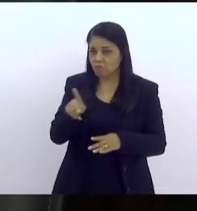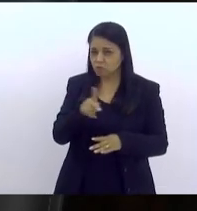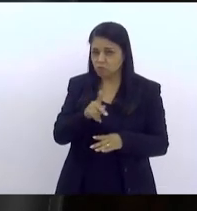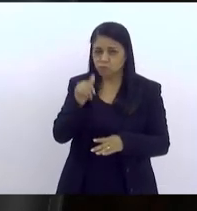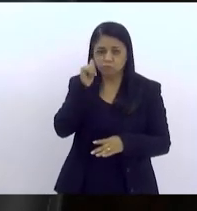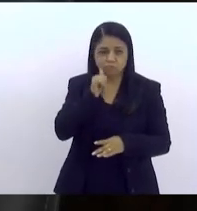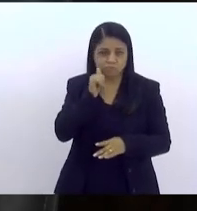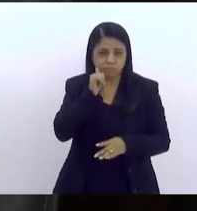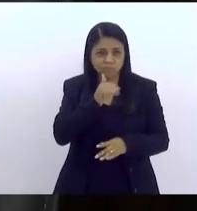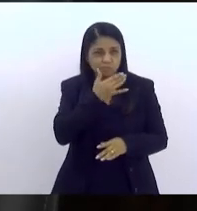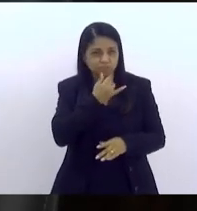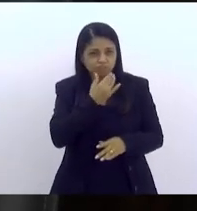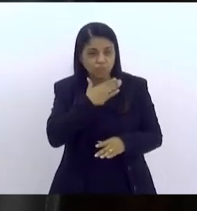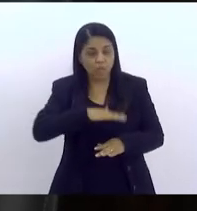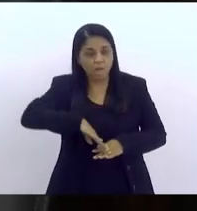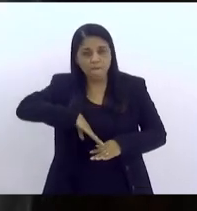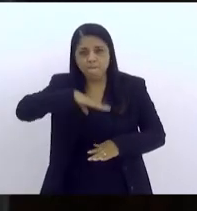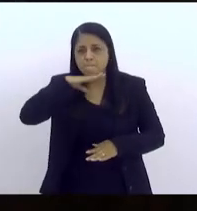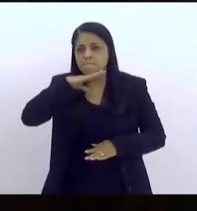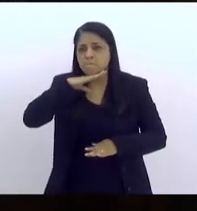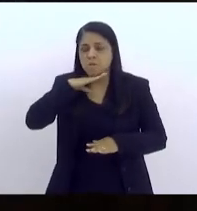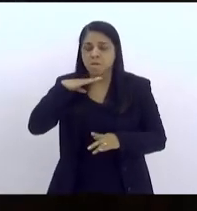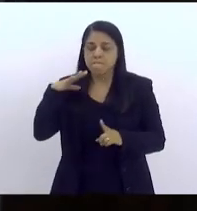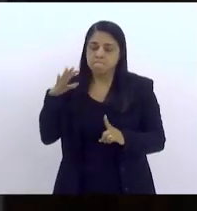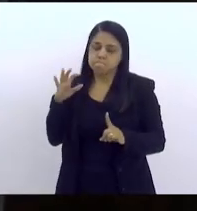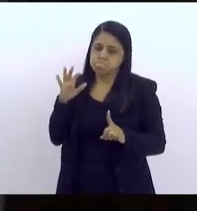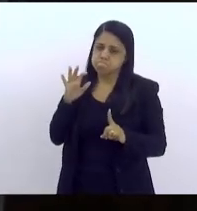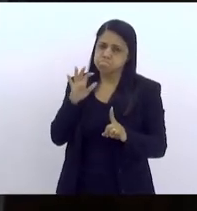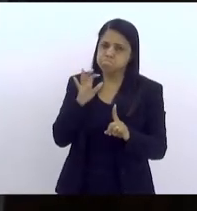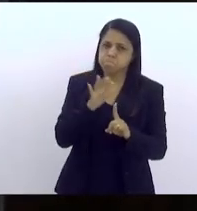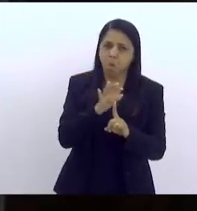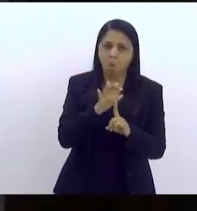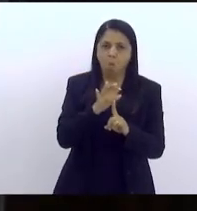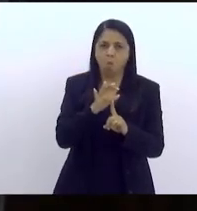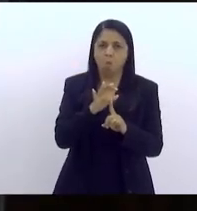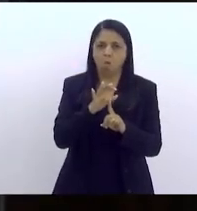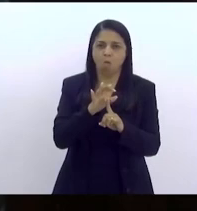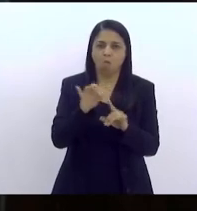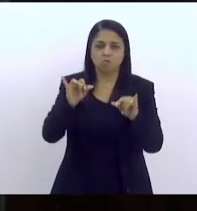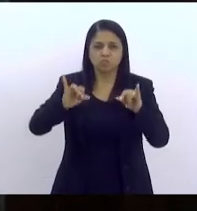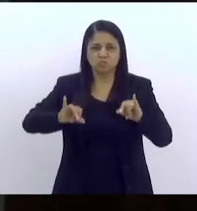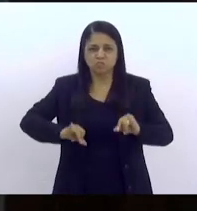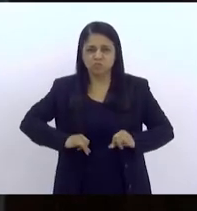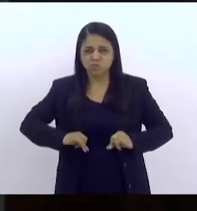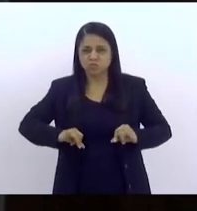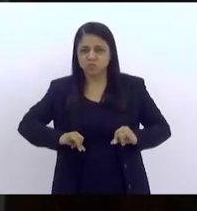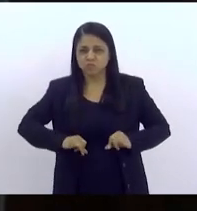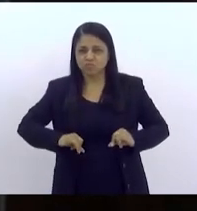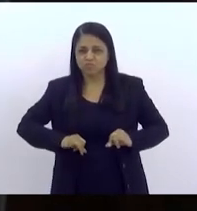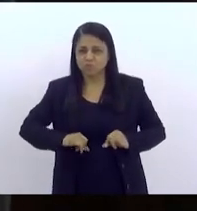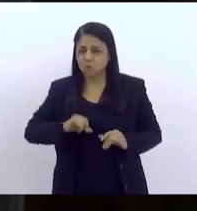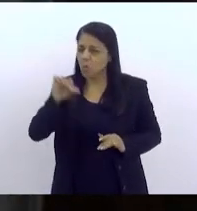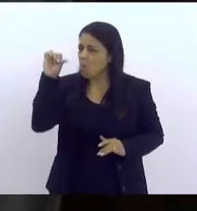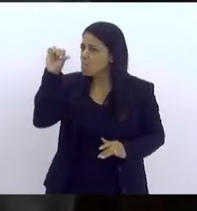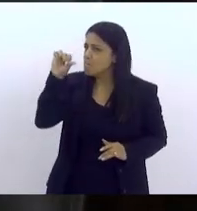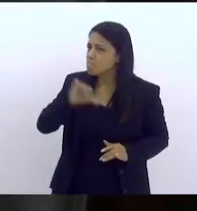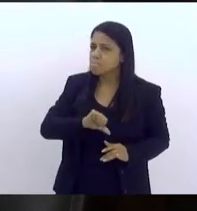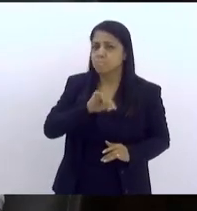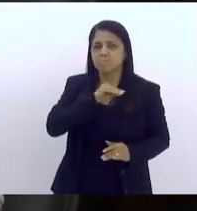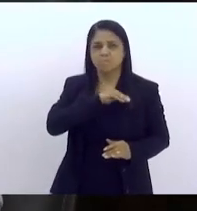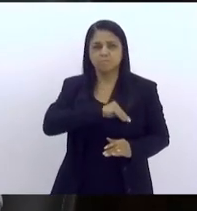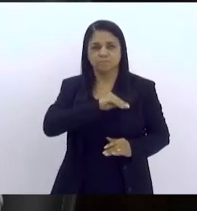não aguentam mais a pressão que sofrem em receber o pior salário do